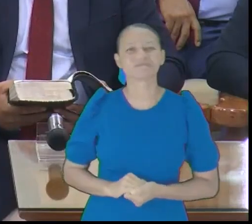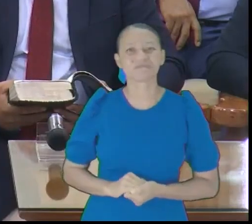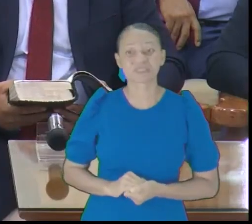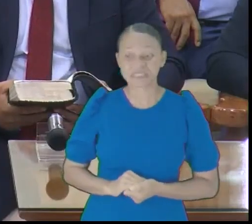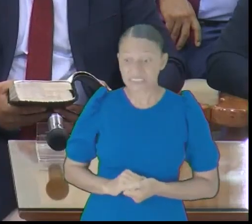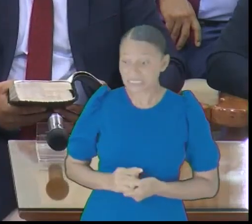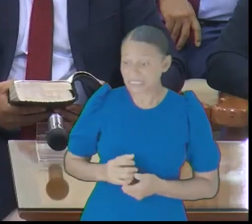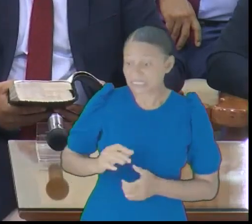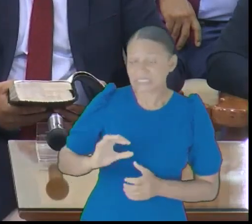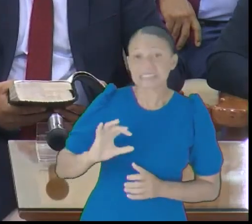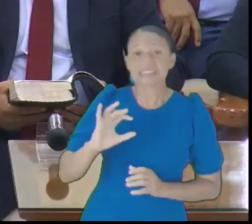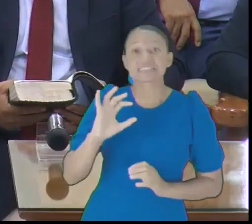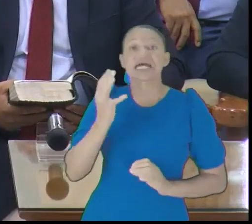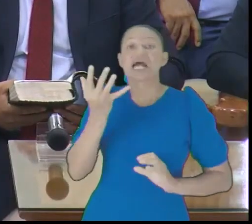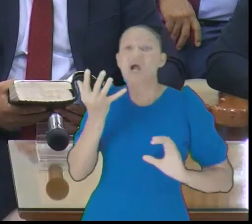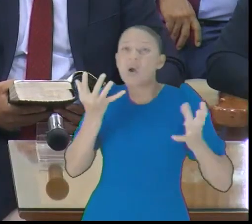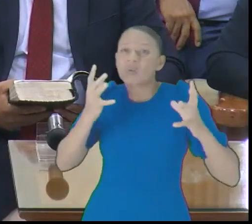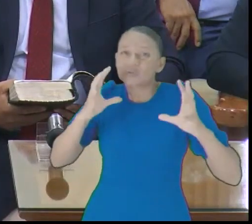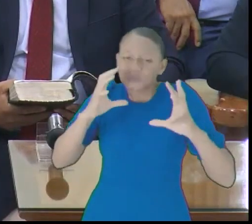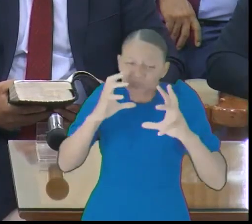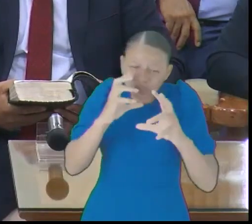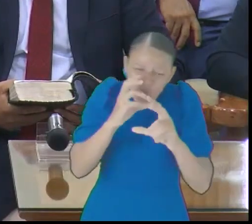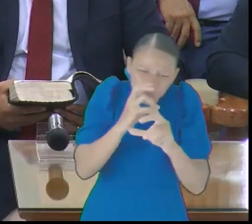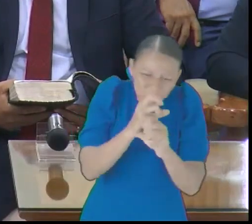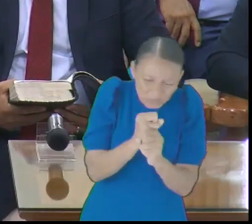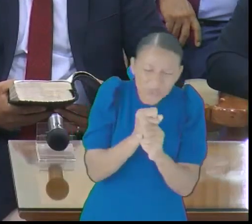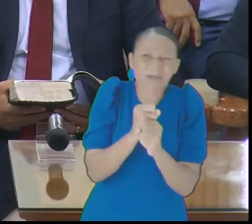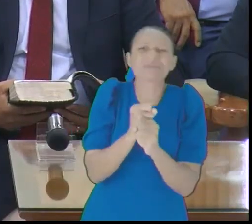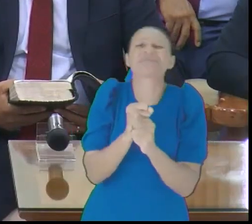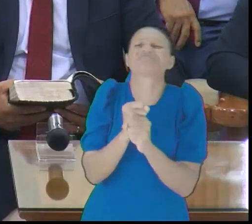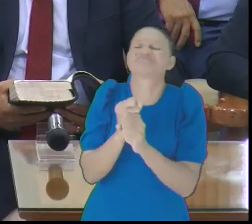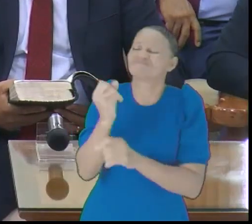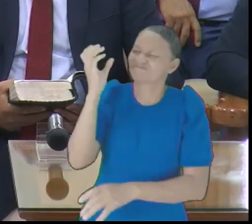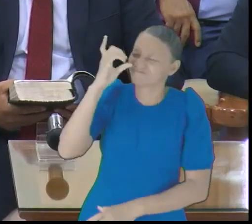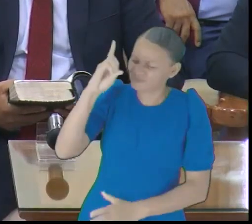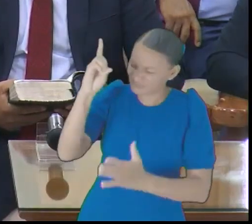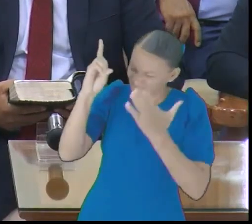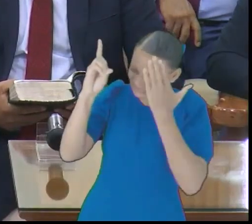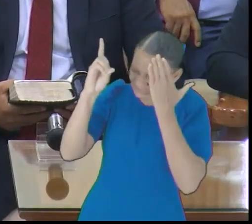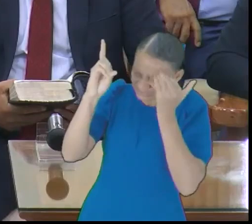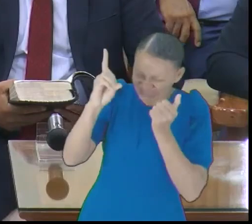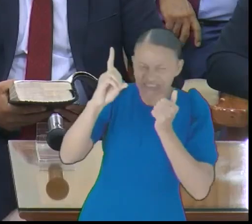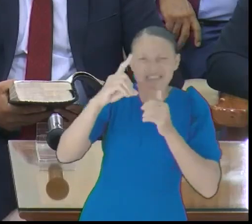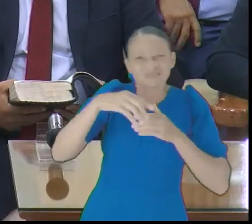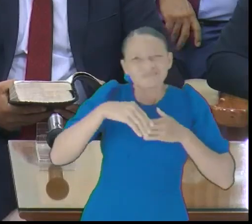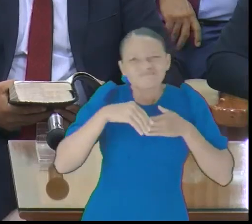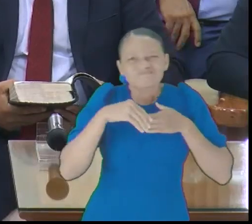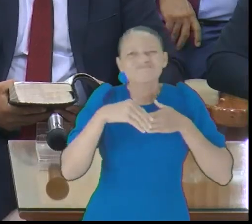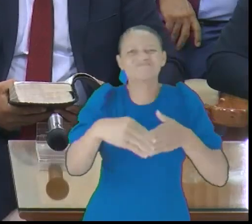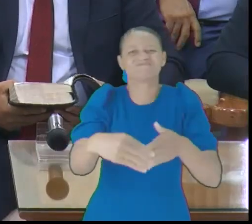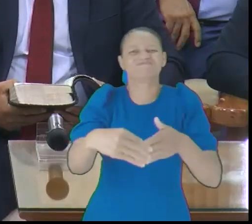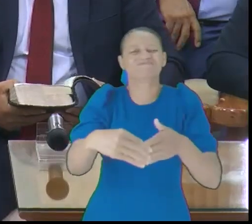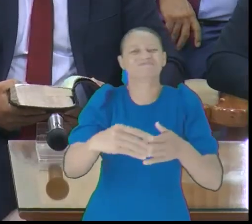Mesmo que seja pela escuridão, mas ele sabe por onde está te conduzindo.